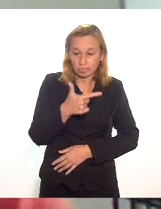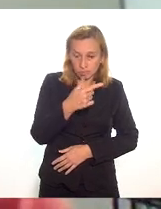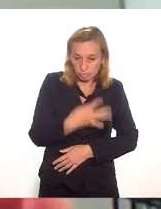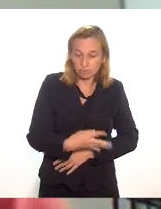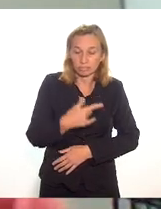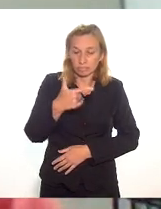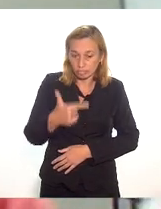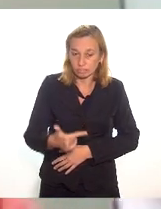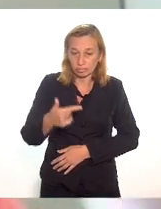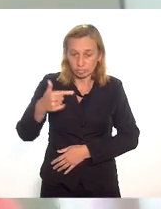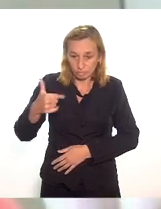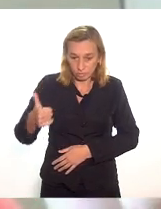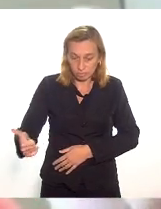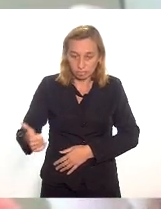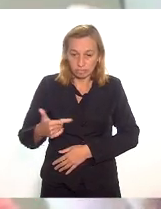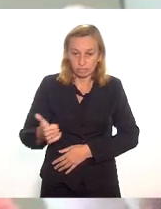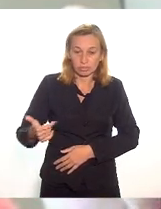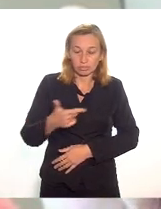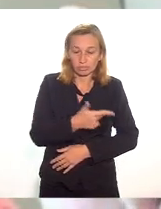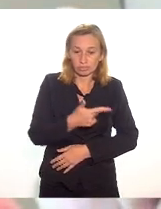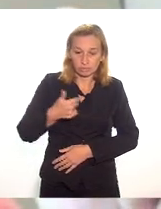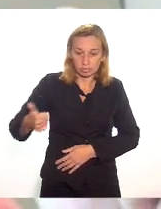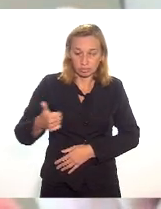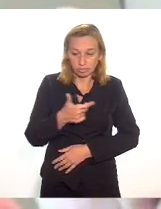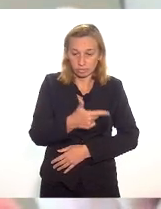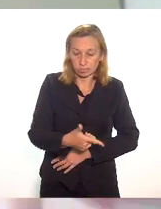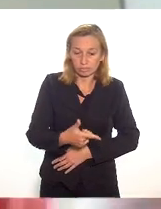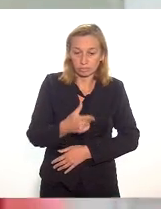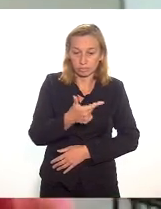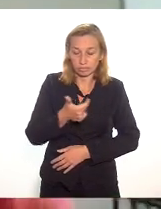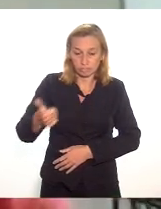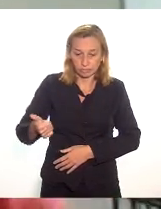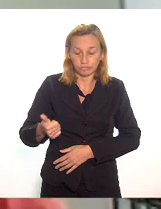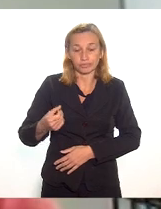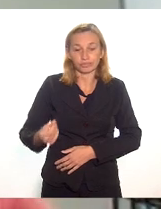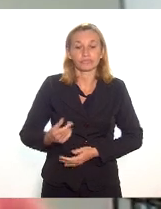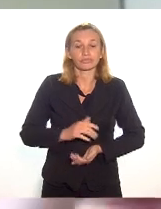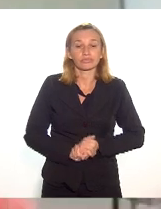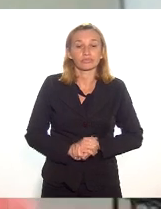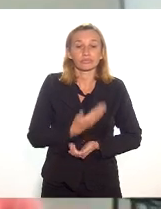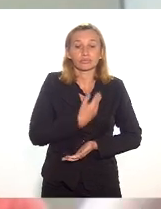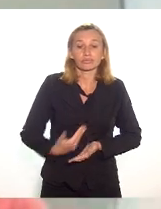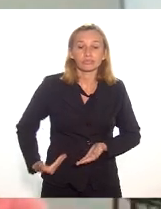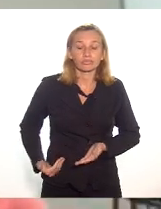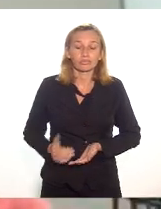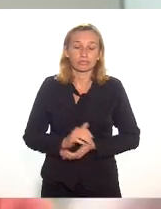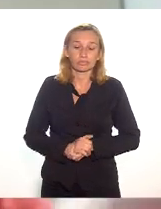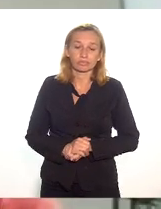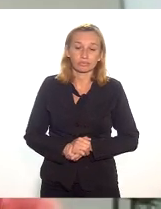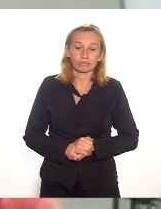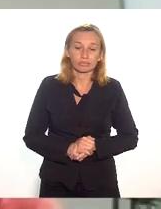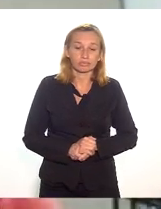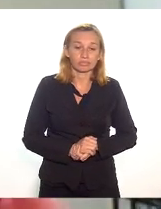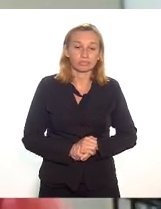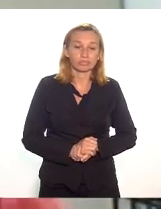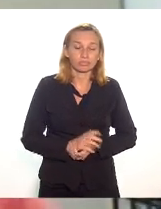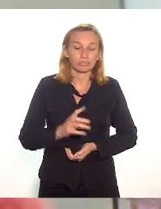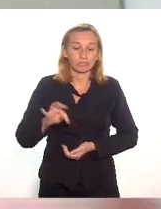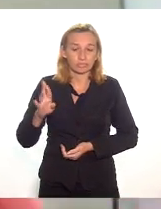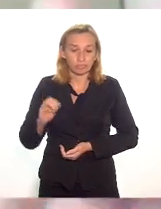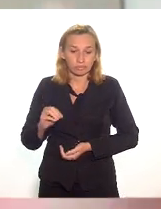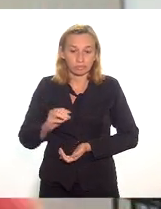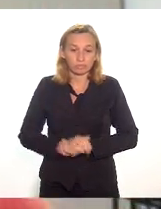47.422 de dezembro de 2020. Ao fazer isso, o governador em exercício, Cláudio Castro,